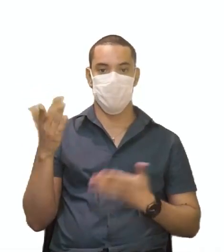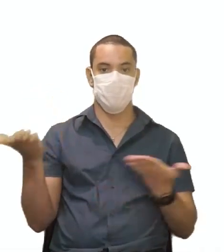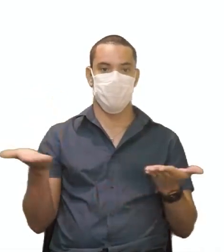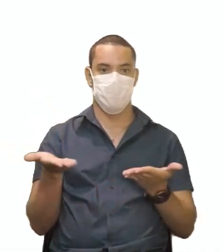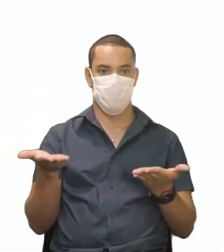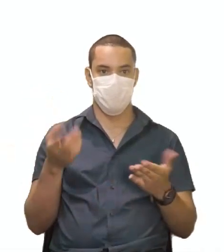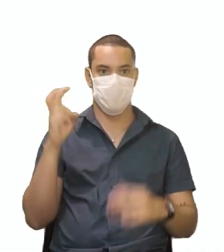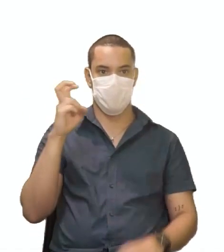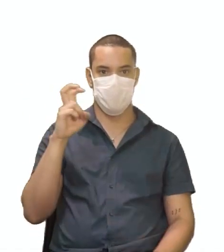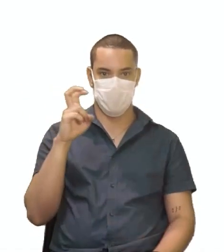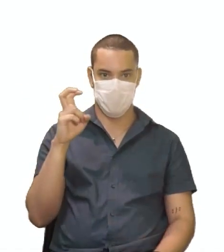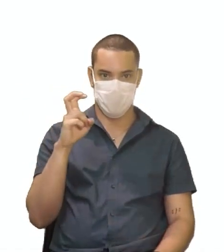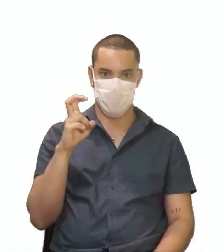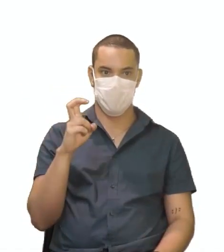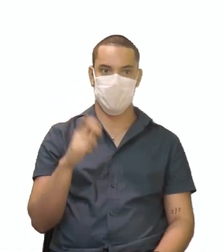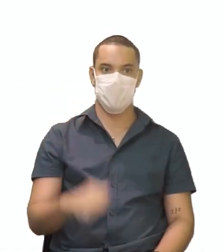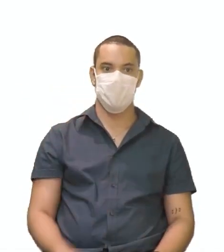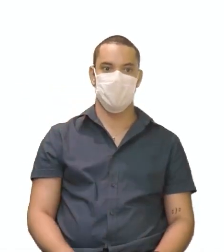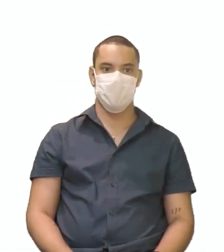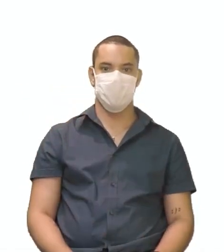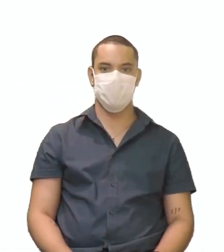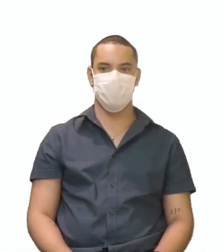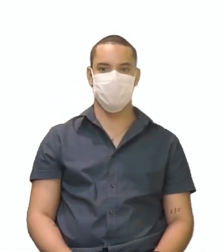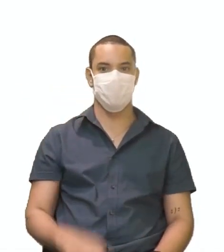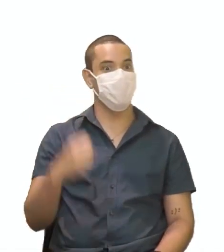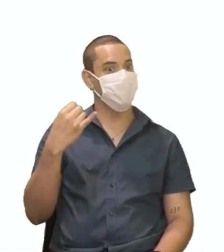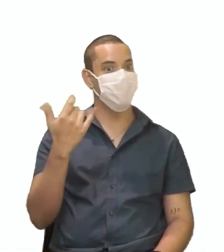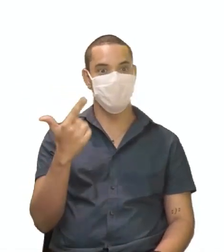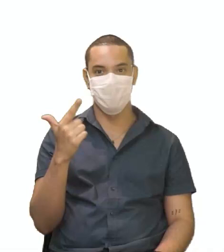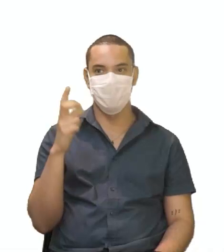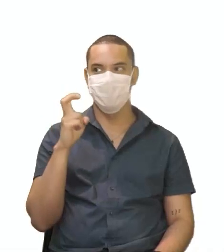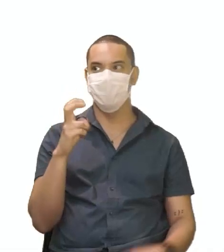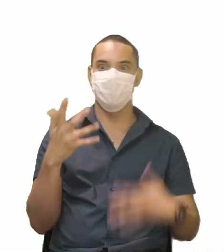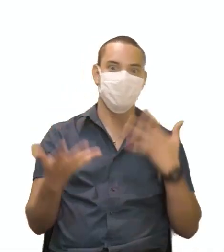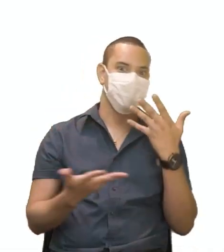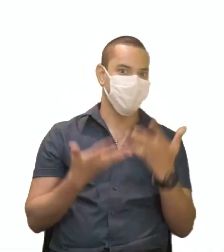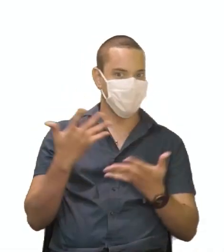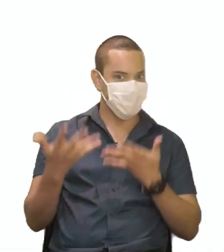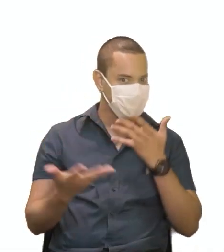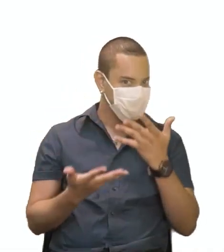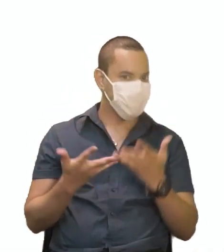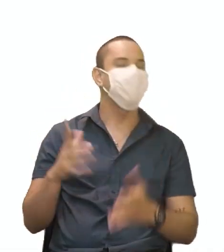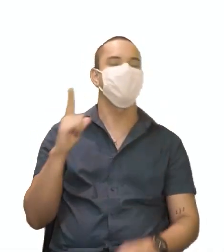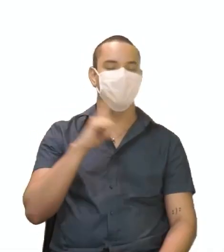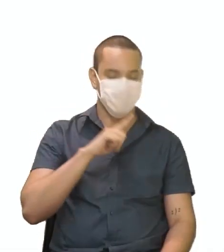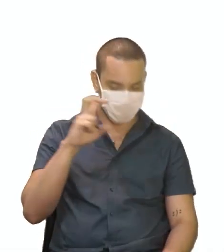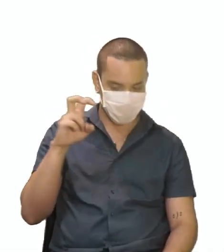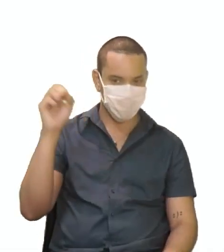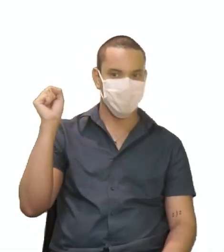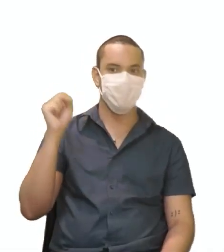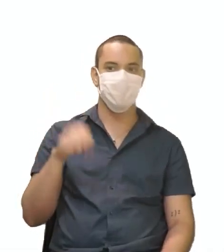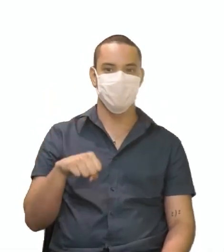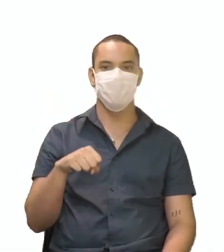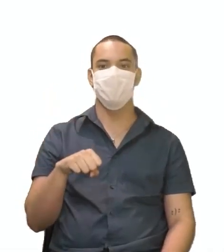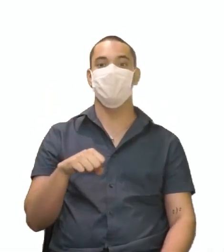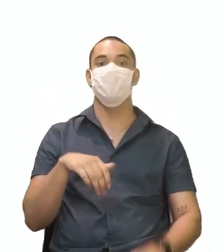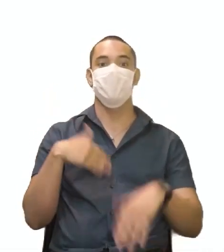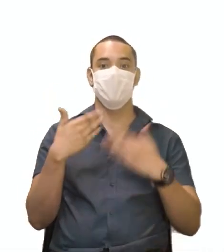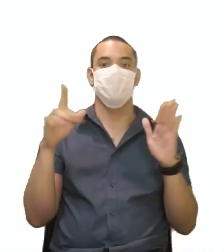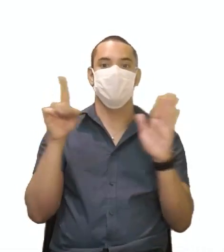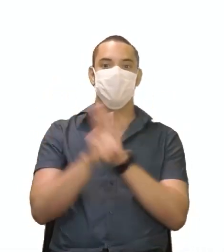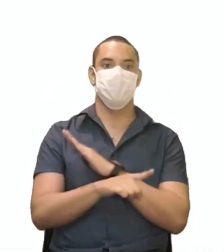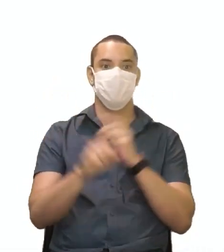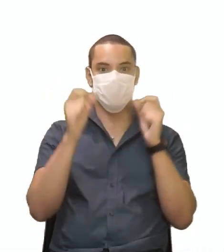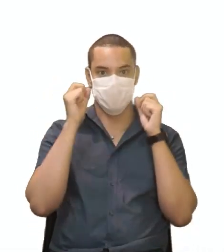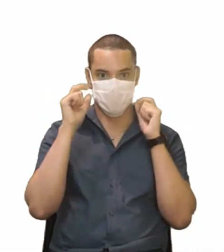5. E vai que não tivesse 5, hein, prof? Ih, te peguei. Vamos lá, questão 5.